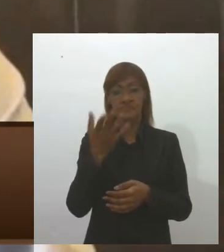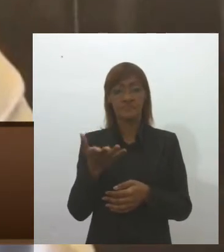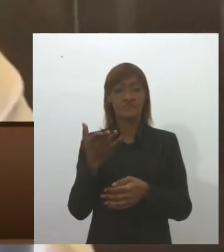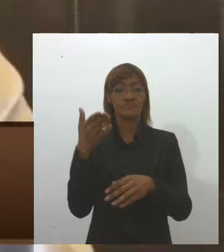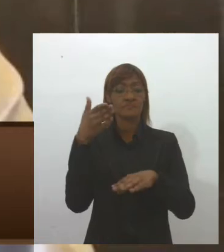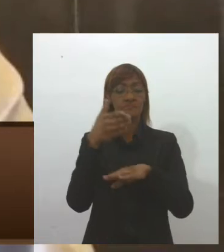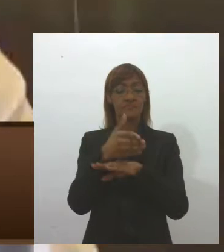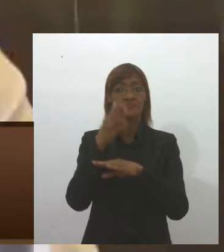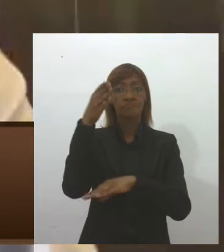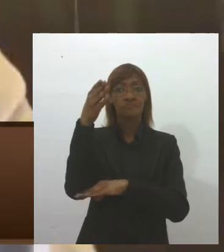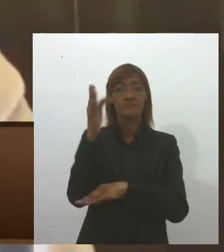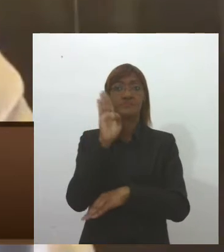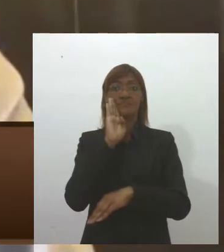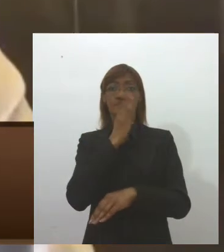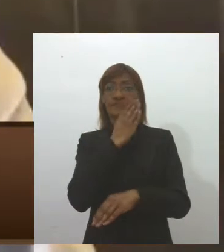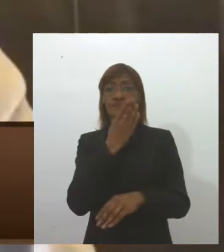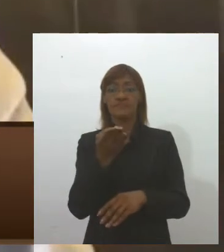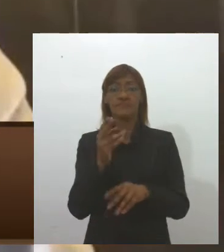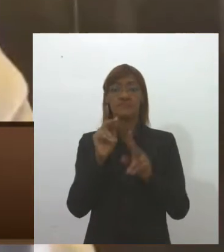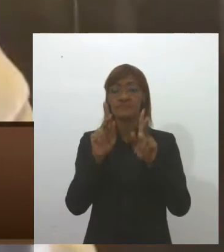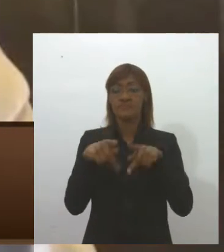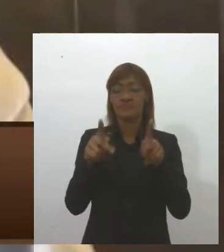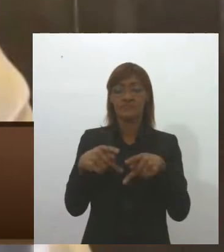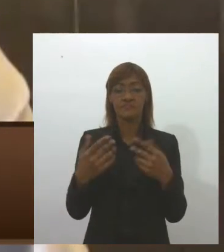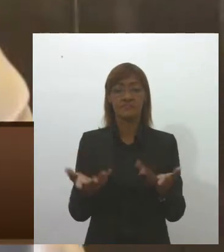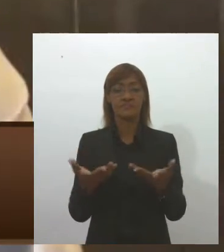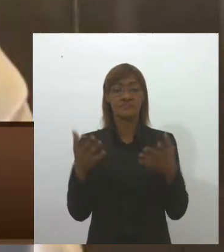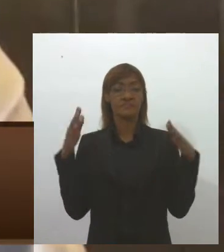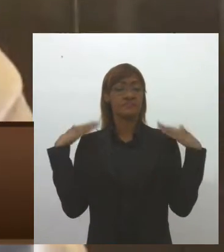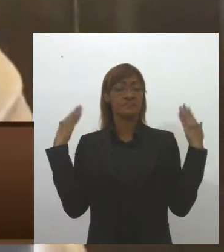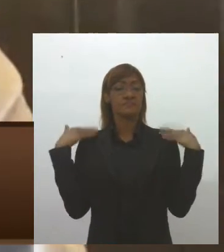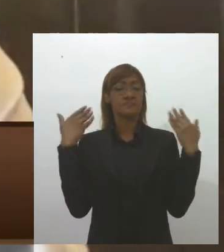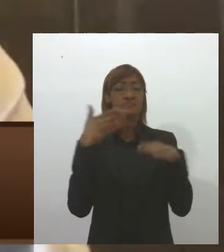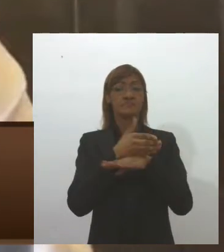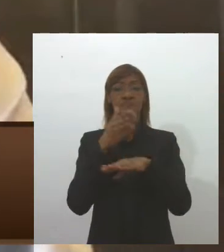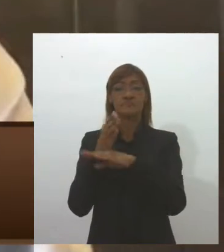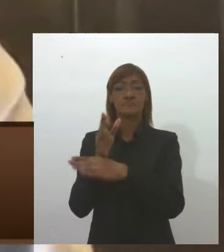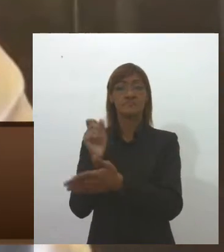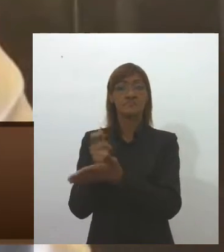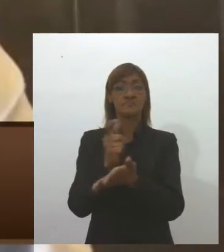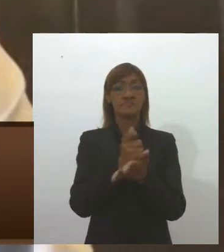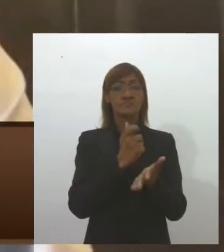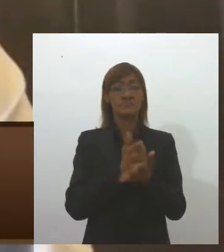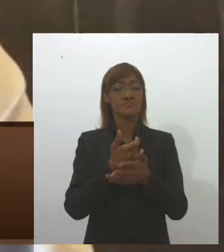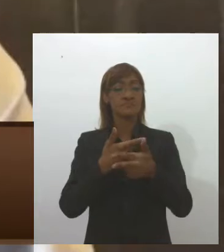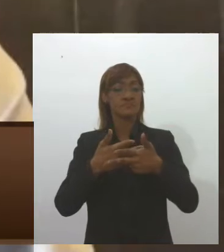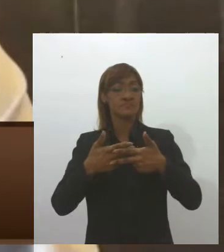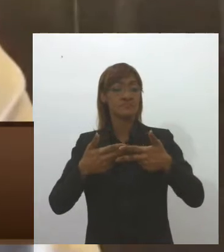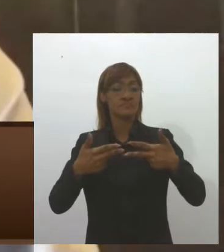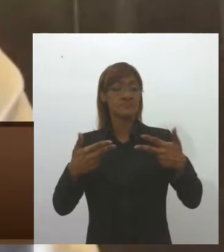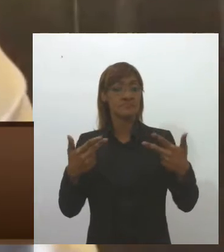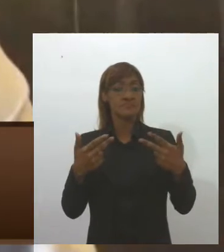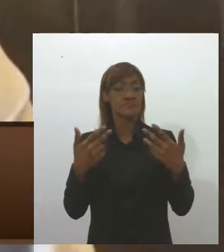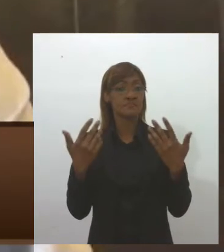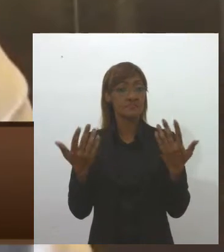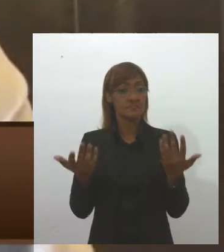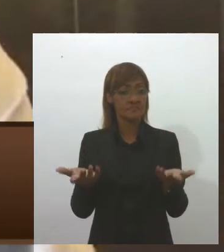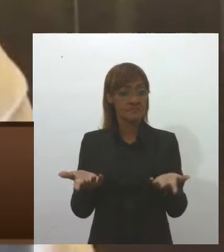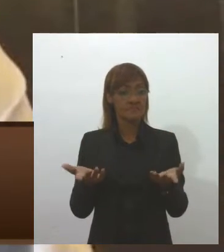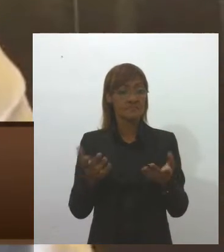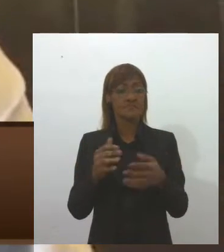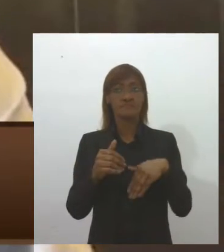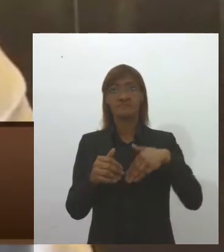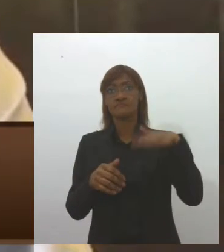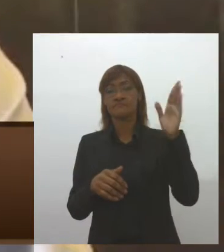ela vai a um bar, um restaurante, ela come no shopping, ela passeia no shopping, então ela movimenta toda uma cadeia, como Sara falou, de mais de